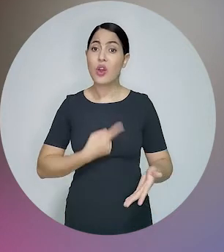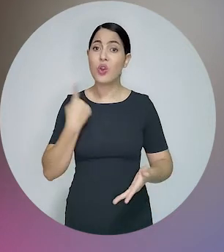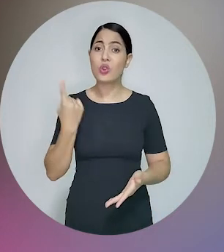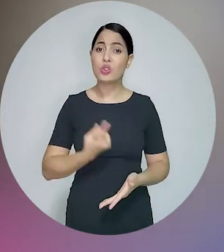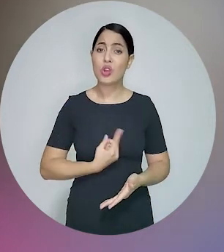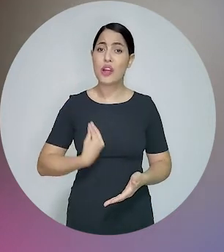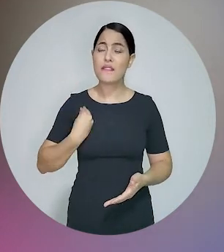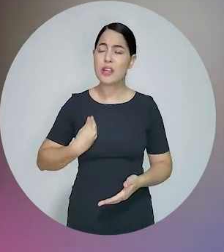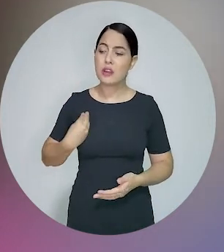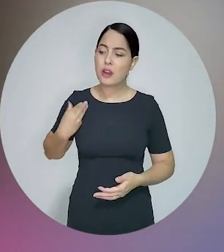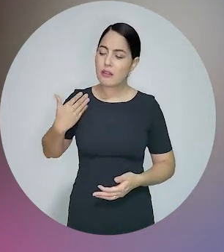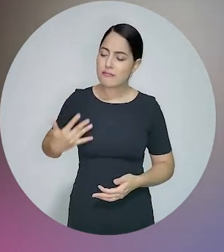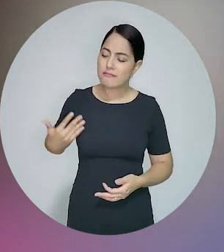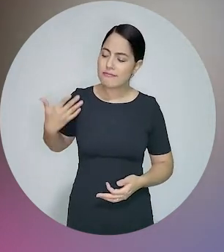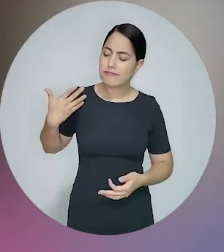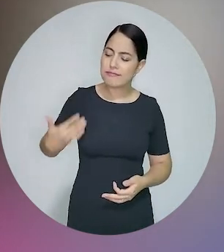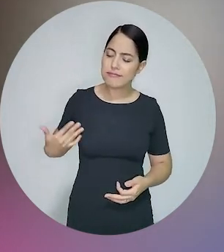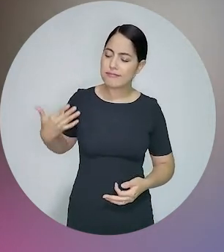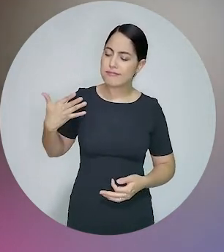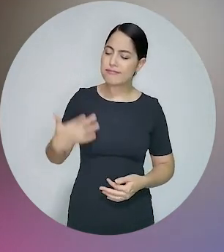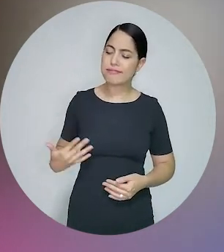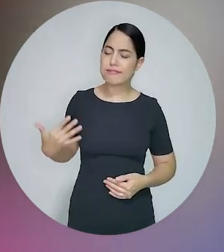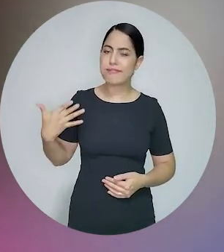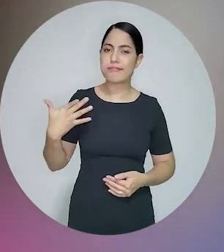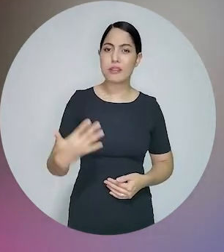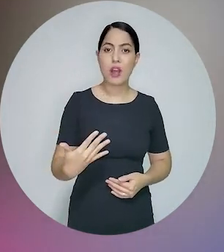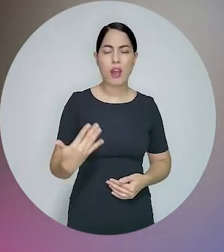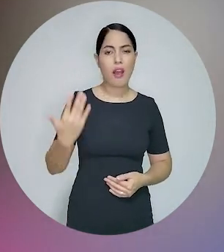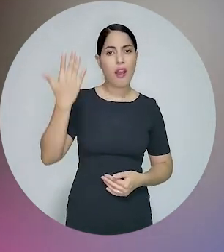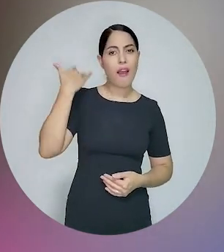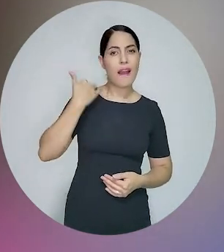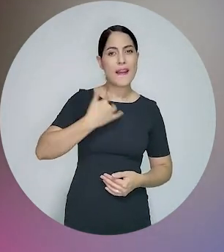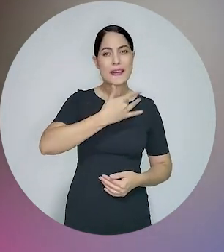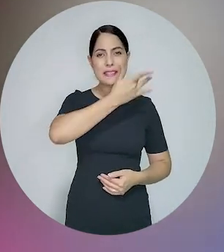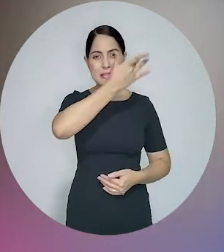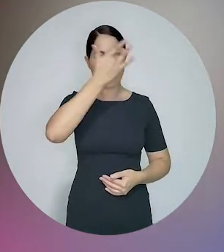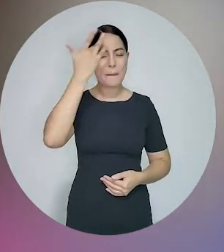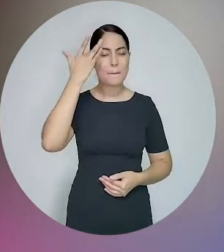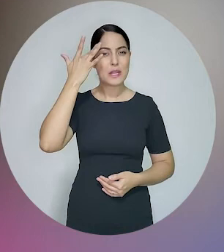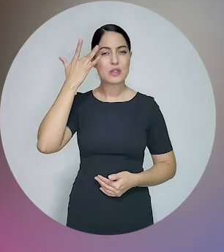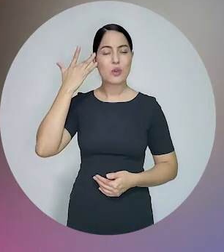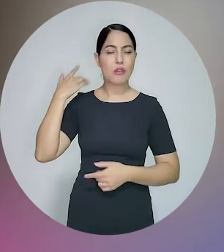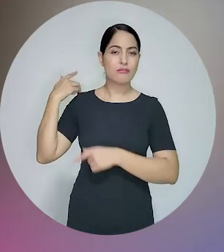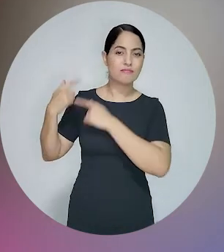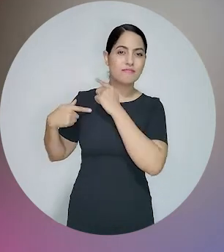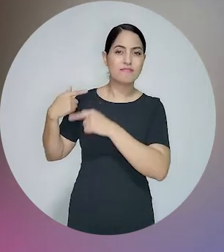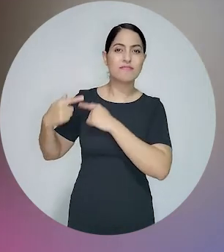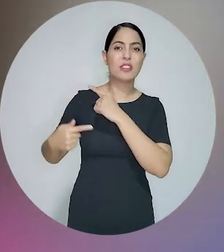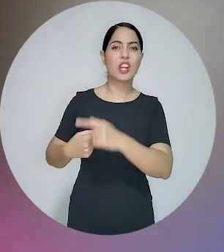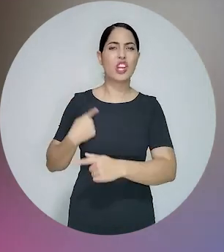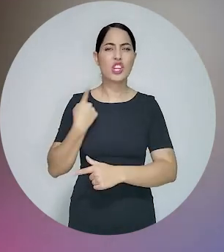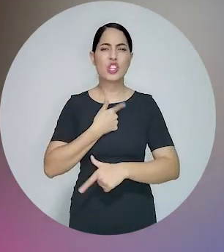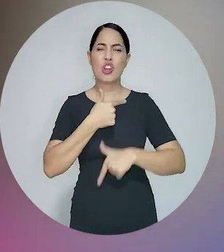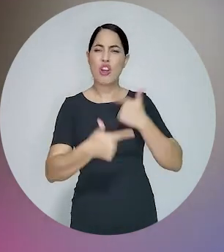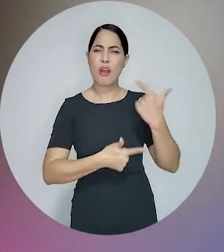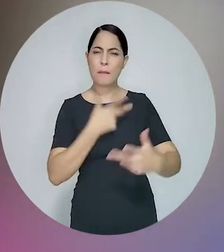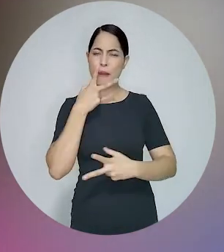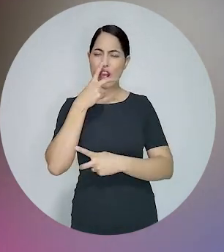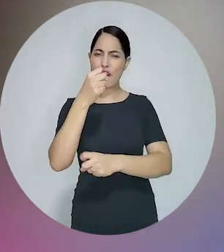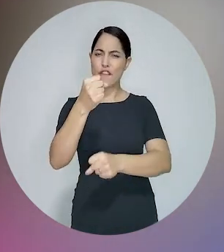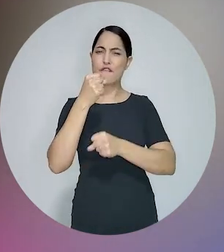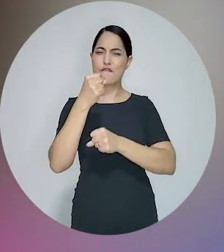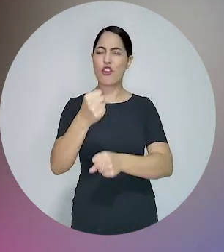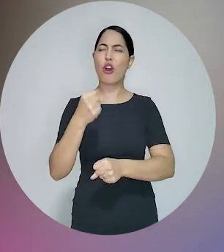feito. Carregamos na nossa bagagem um legado impecável de quem nos antecedeu e a força do nosso